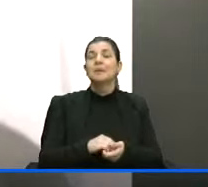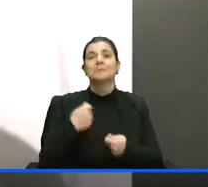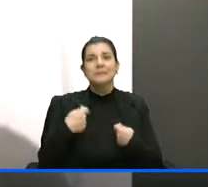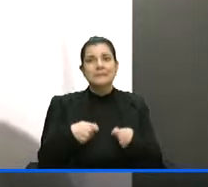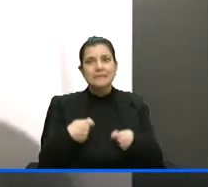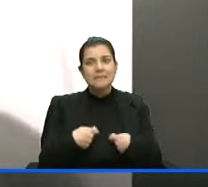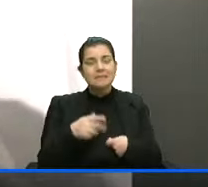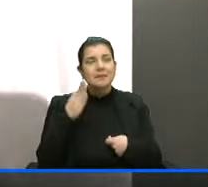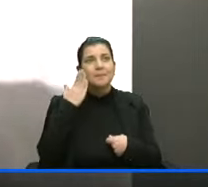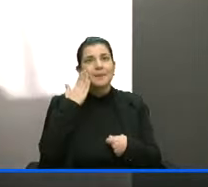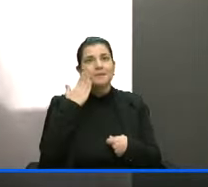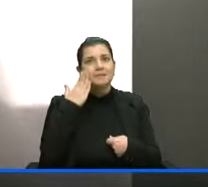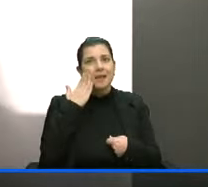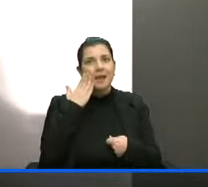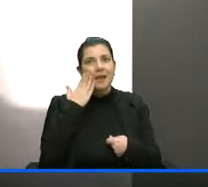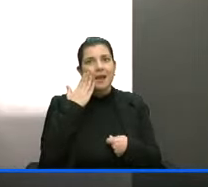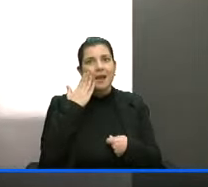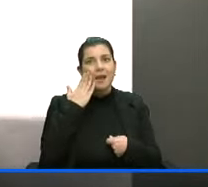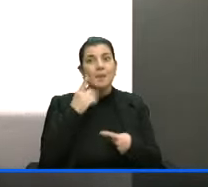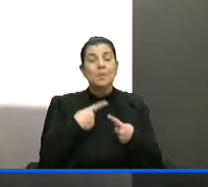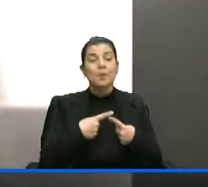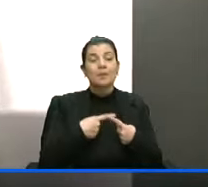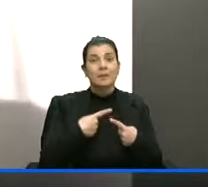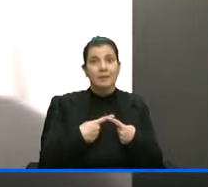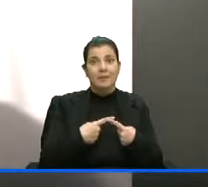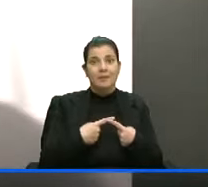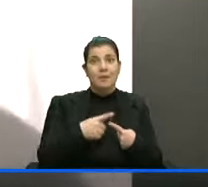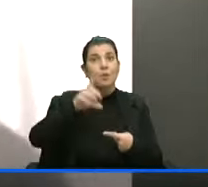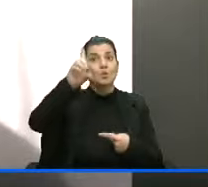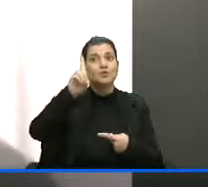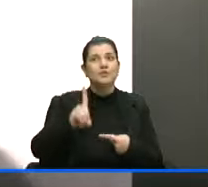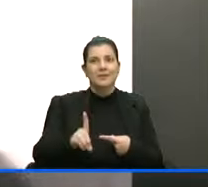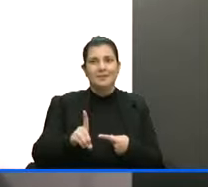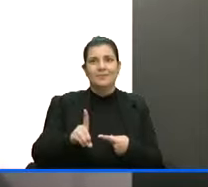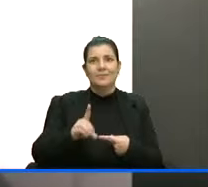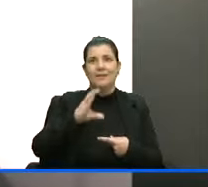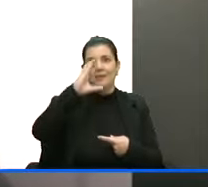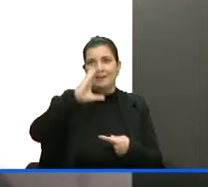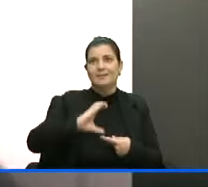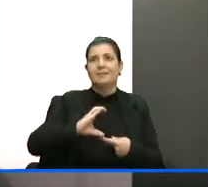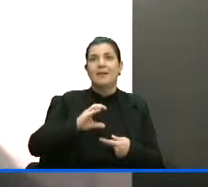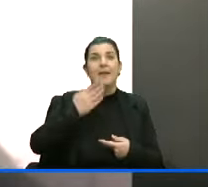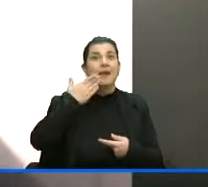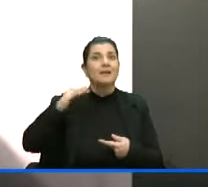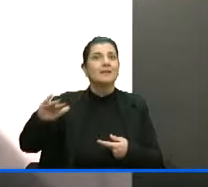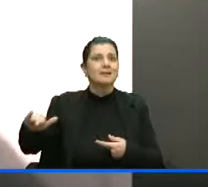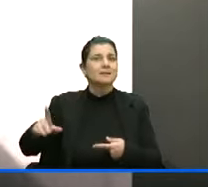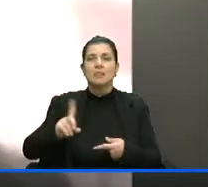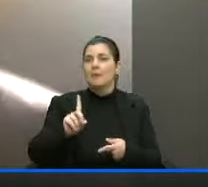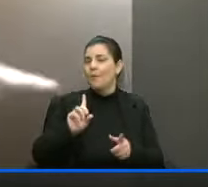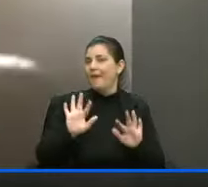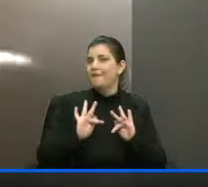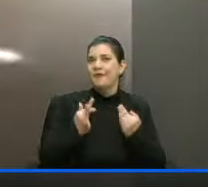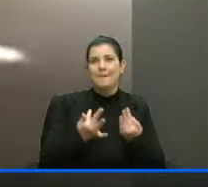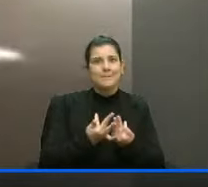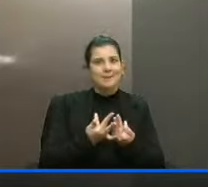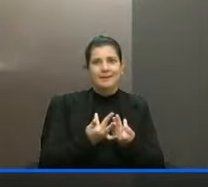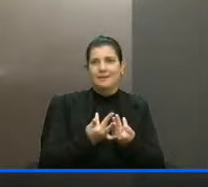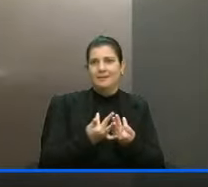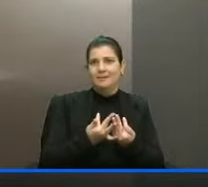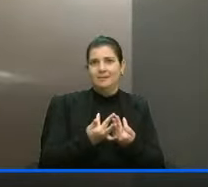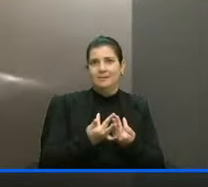realmente pensar, porque o destinatário deste direito é a criança. Não é a família da criança que tem acesso